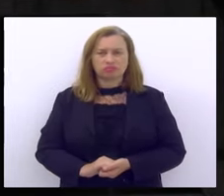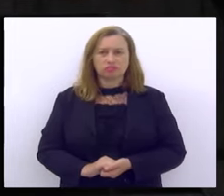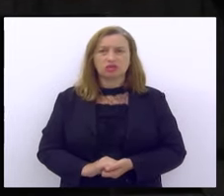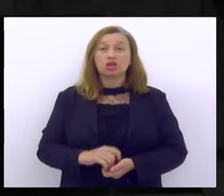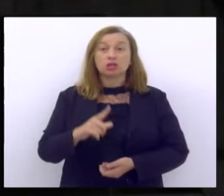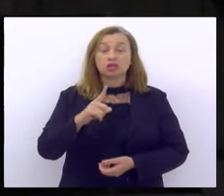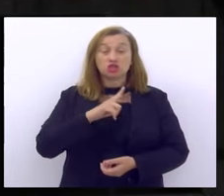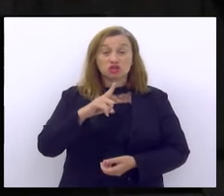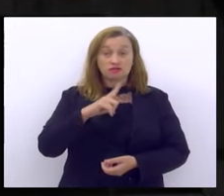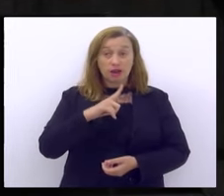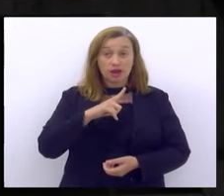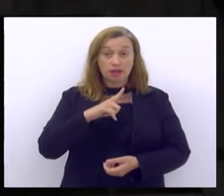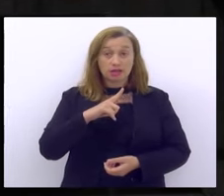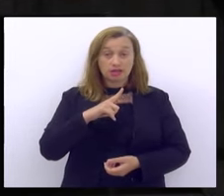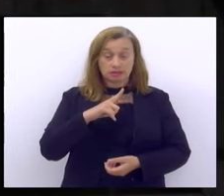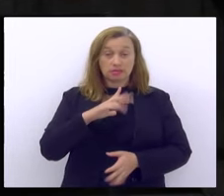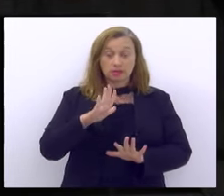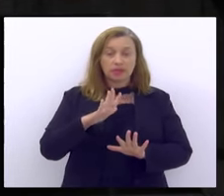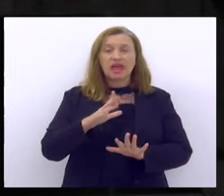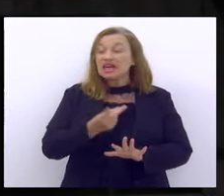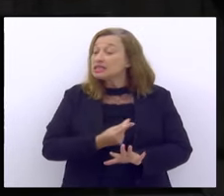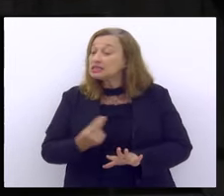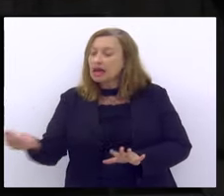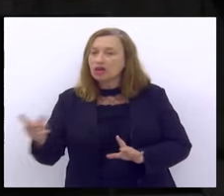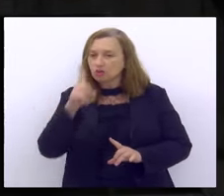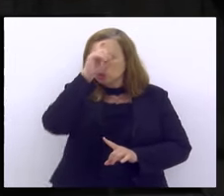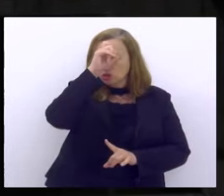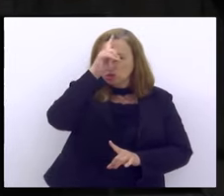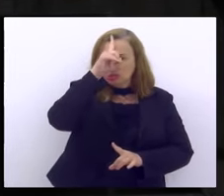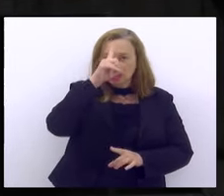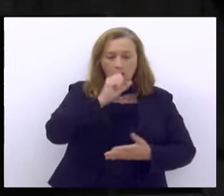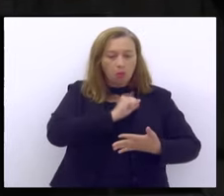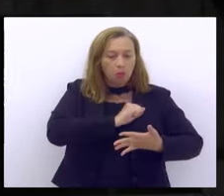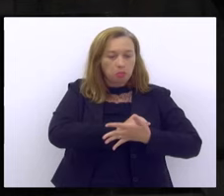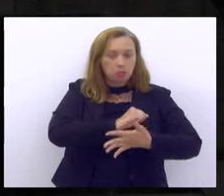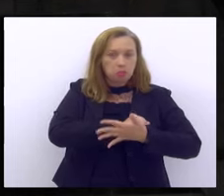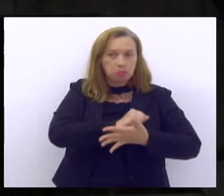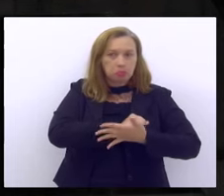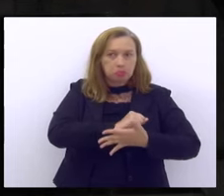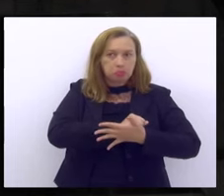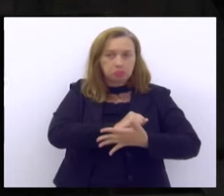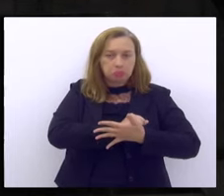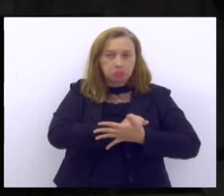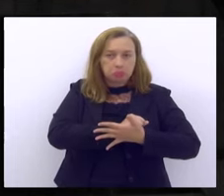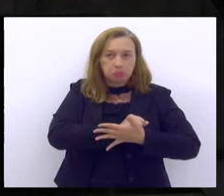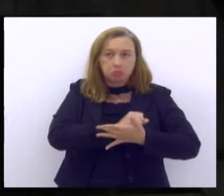estivesse acabado de sair do hospital, cardíaca,